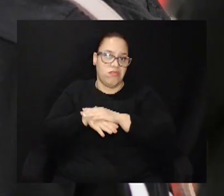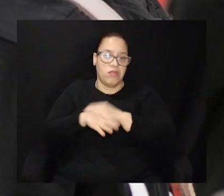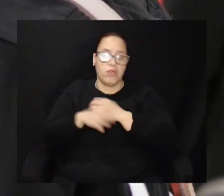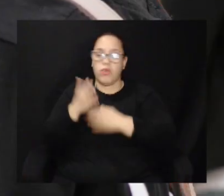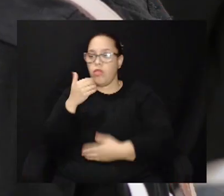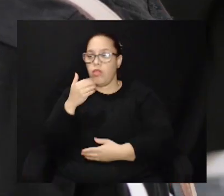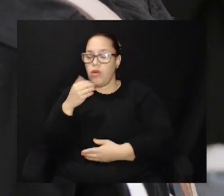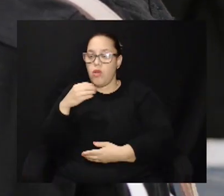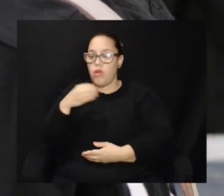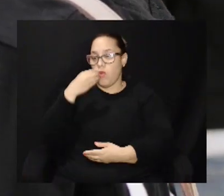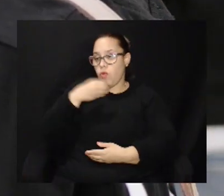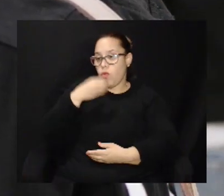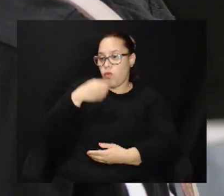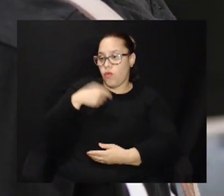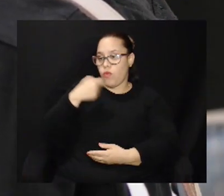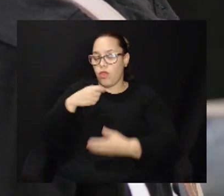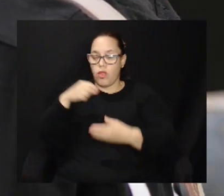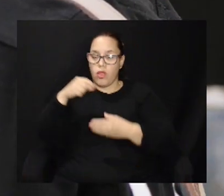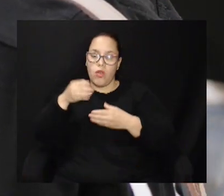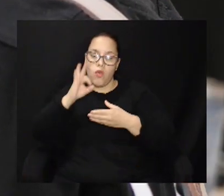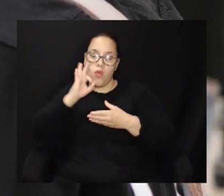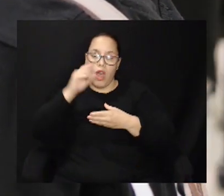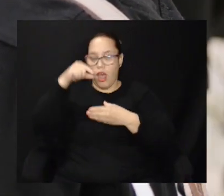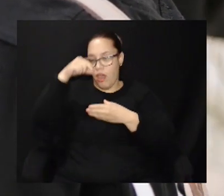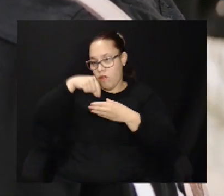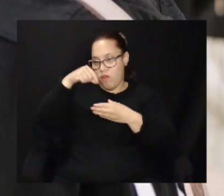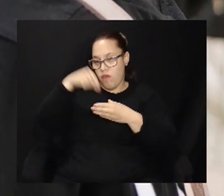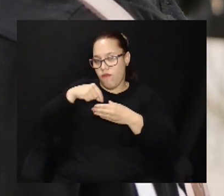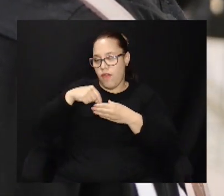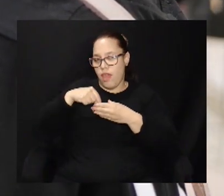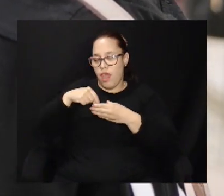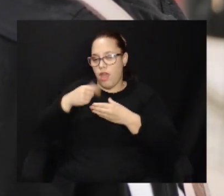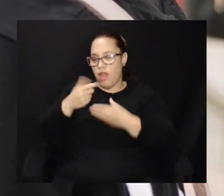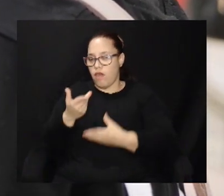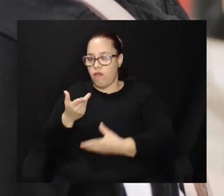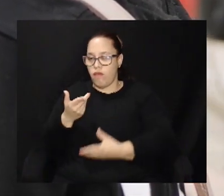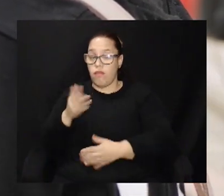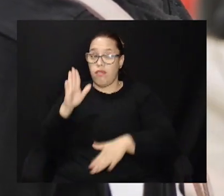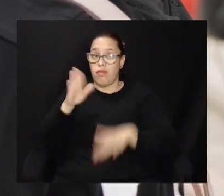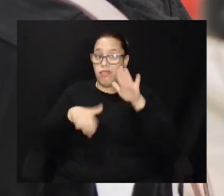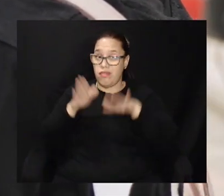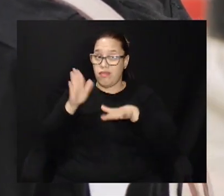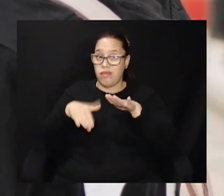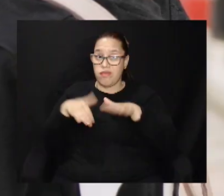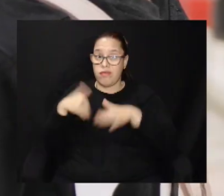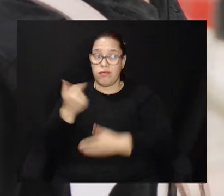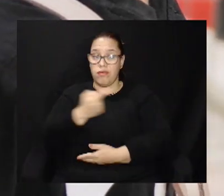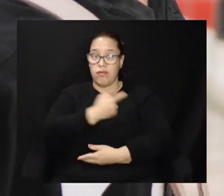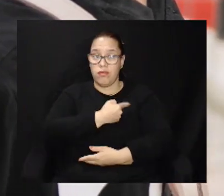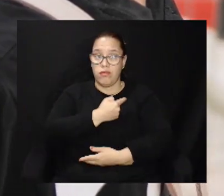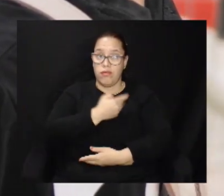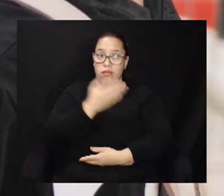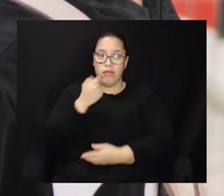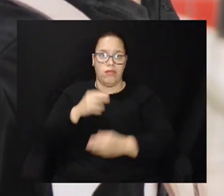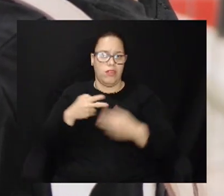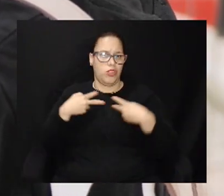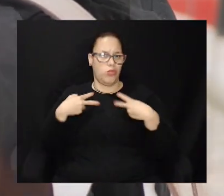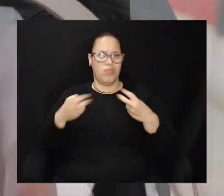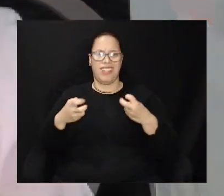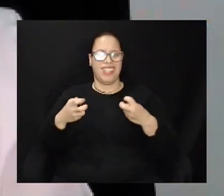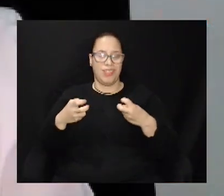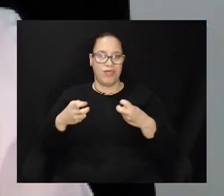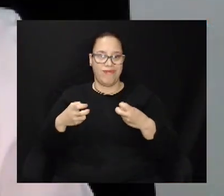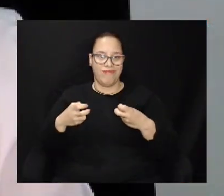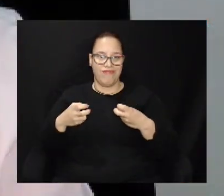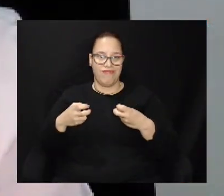peguei um cafezinho com açúcar, alguém me ofereceu alguma coisa, eu fui lá comer. Muitas vezes a nossa alimentação passa despercebido. Então, o que eu sempre